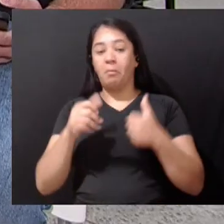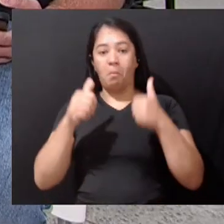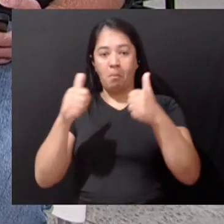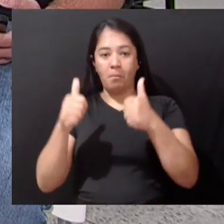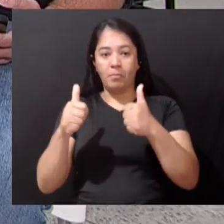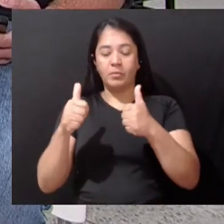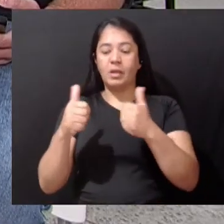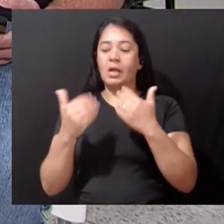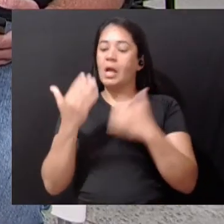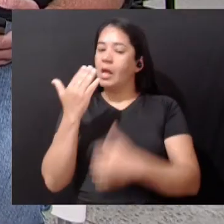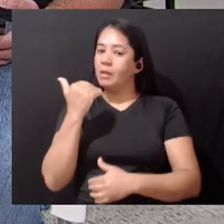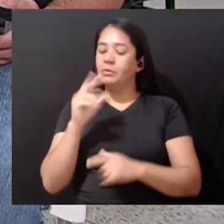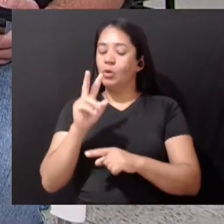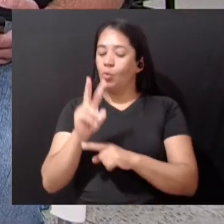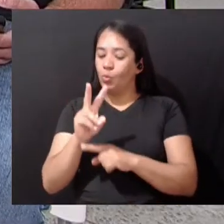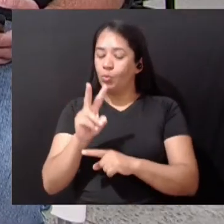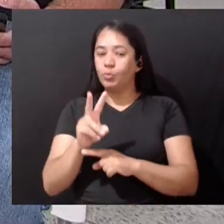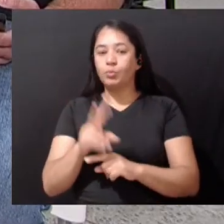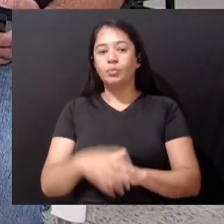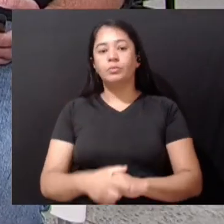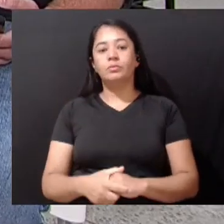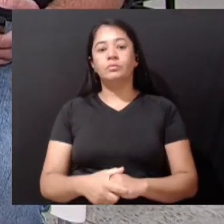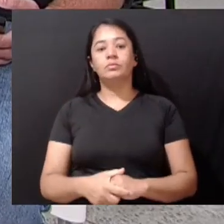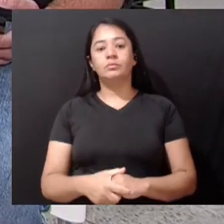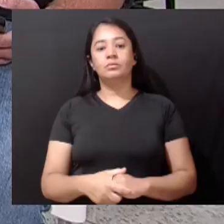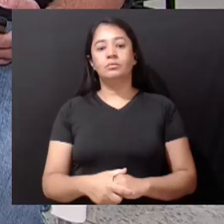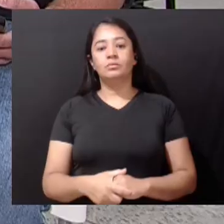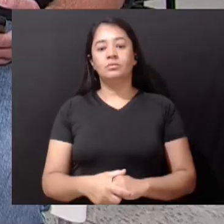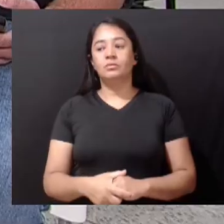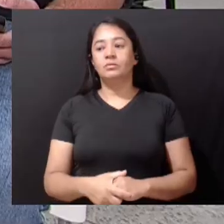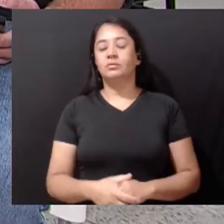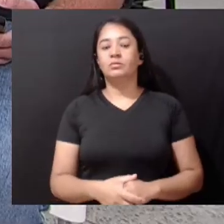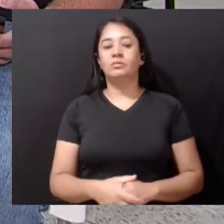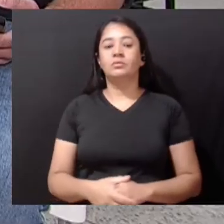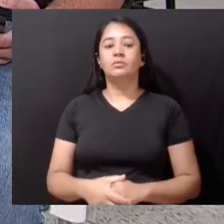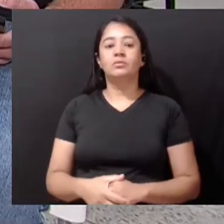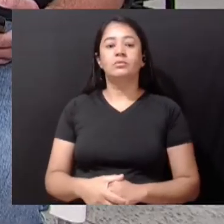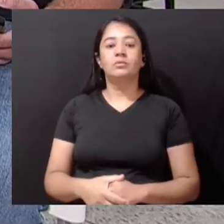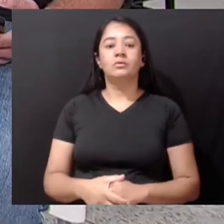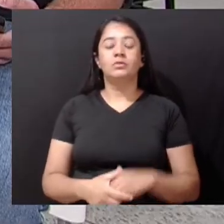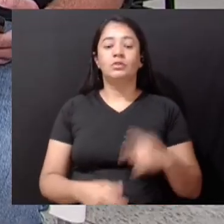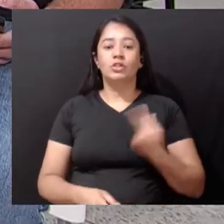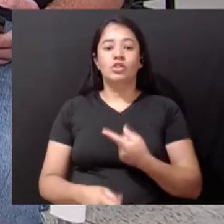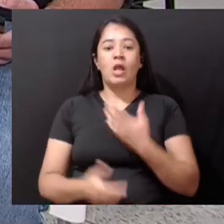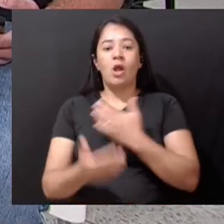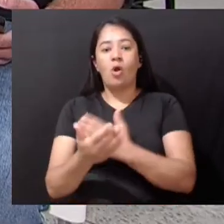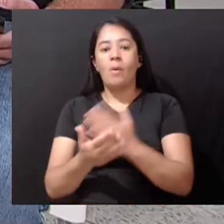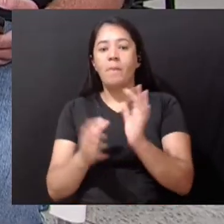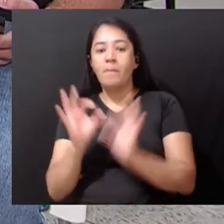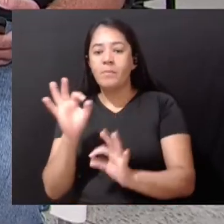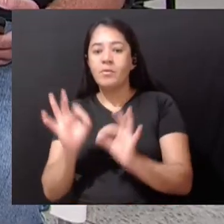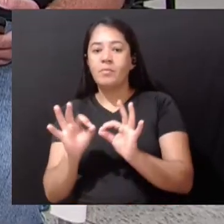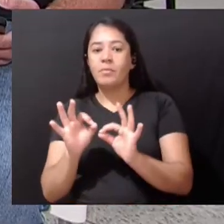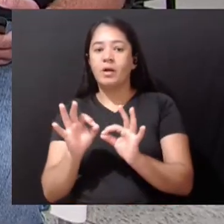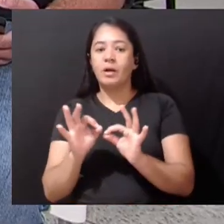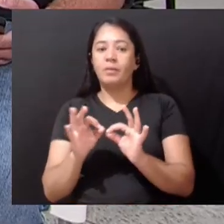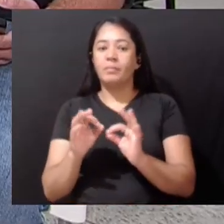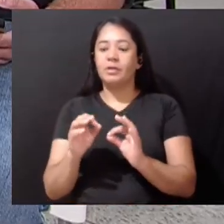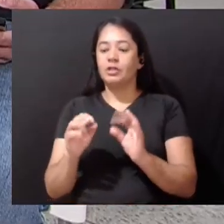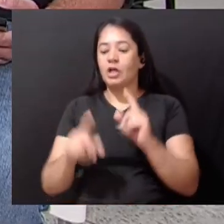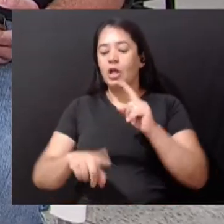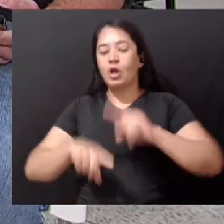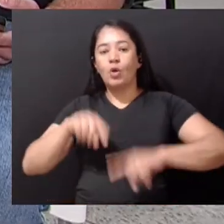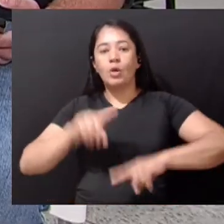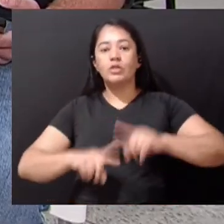alimentação, ir até o local, e aí já começar a se preparar com o seu kit separado, já sempre no dia